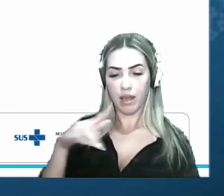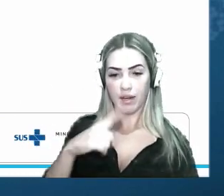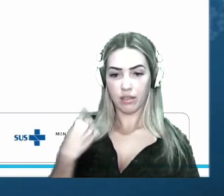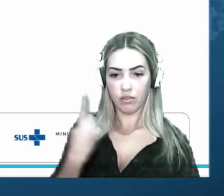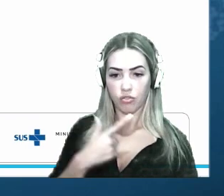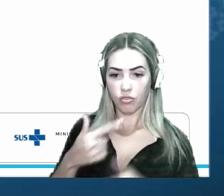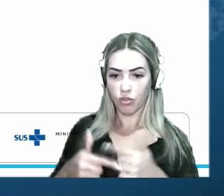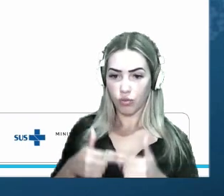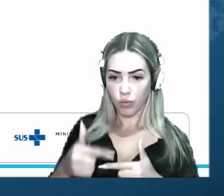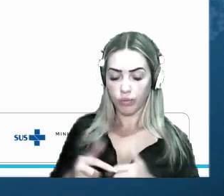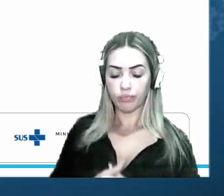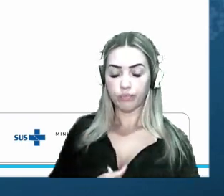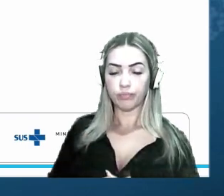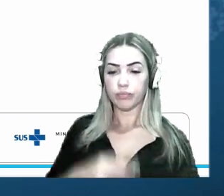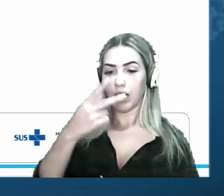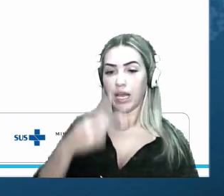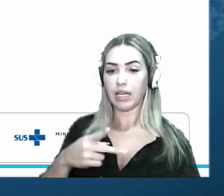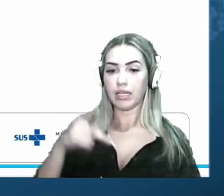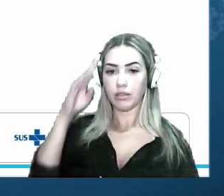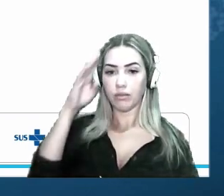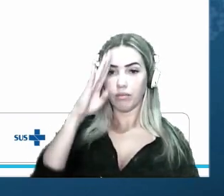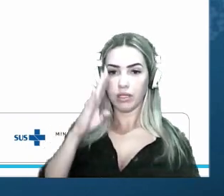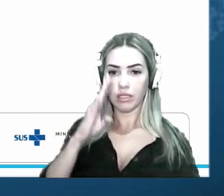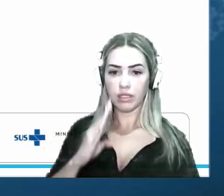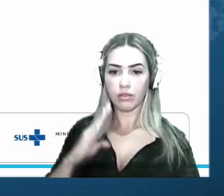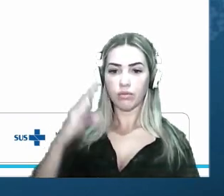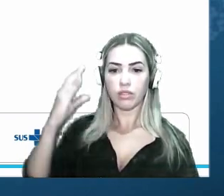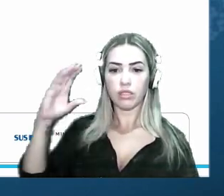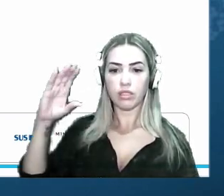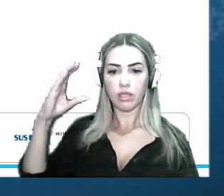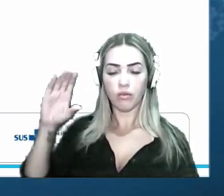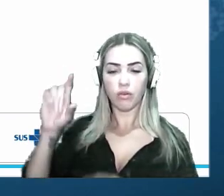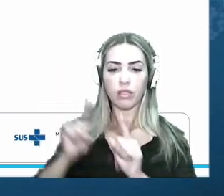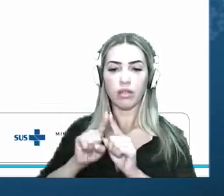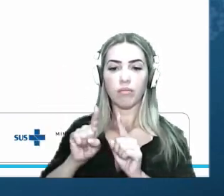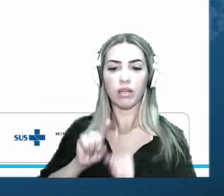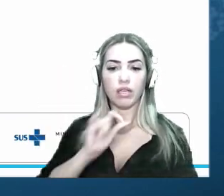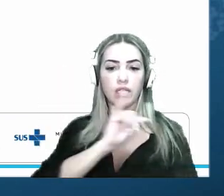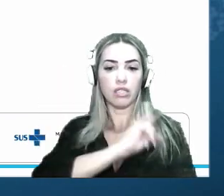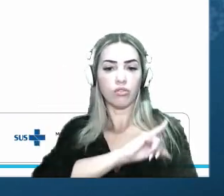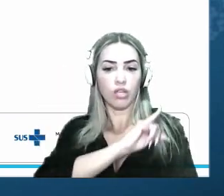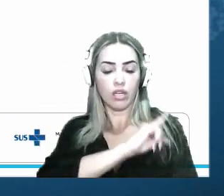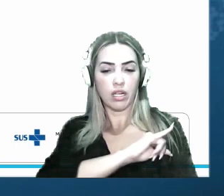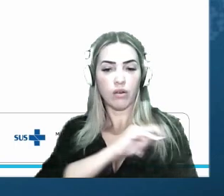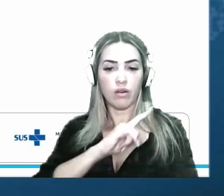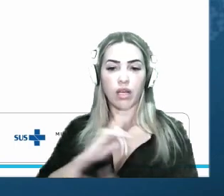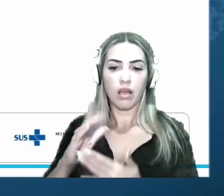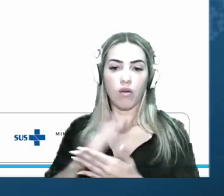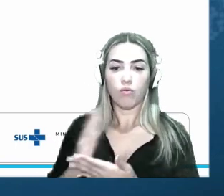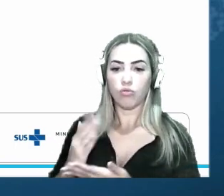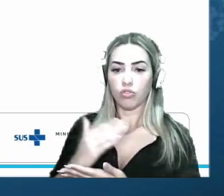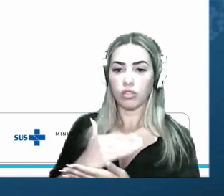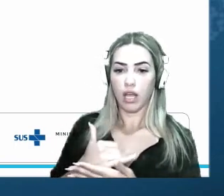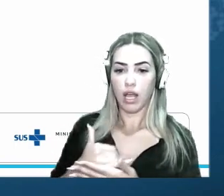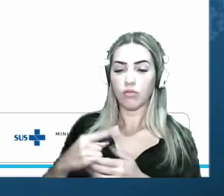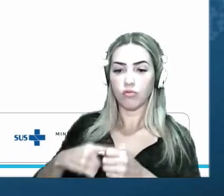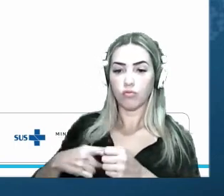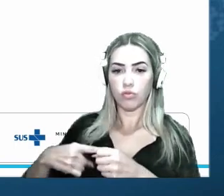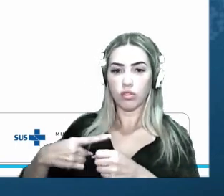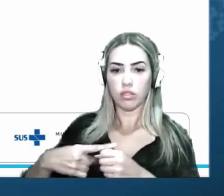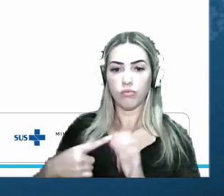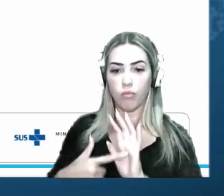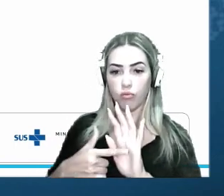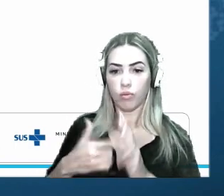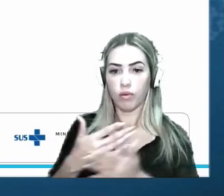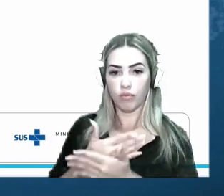Brasil, além de Niterói e do Rio de Janeiro, a gente tem alguns dados de municípios que eu vou mostrar mais à frente. Eu não vou mostrar dados porque não